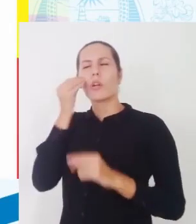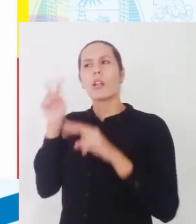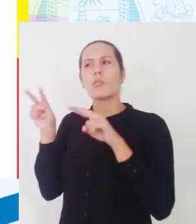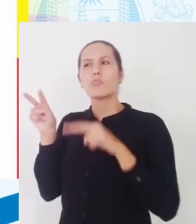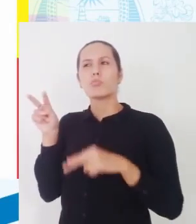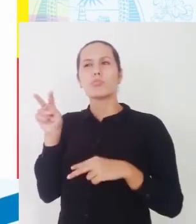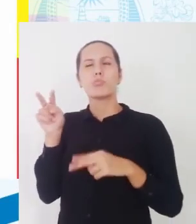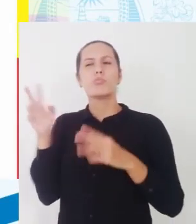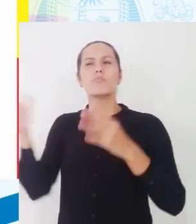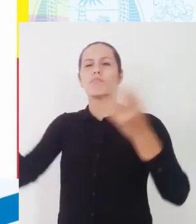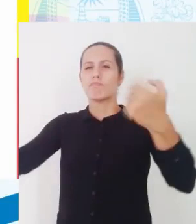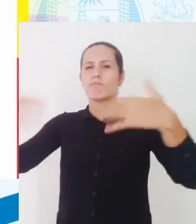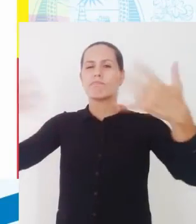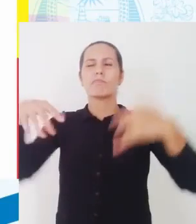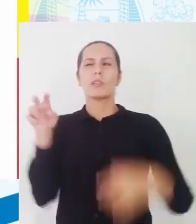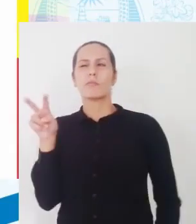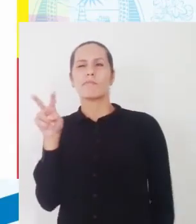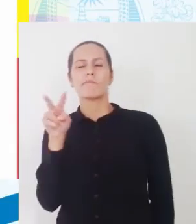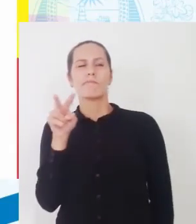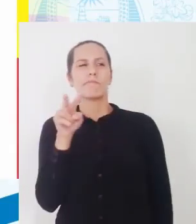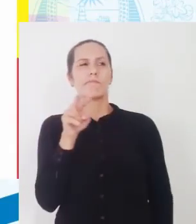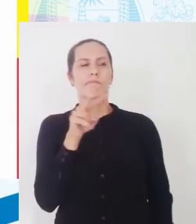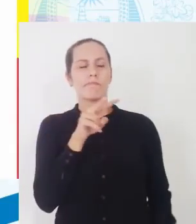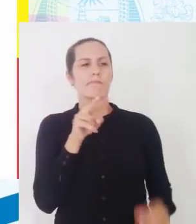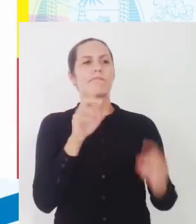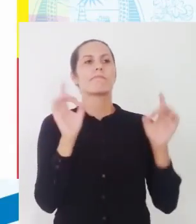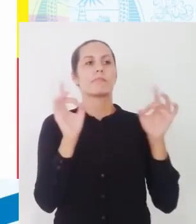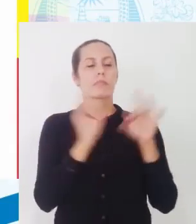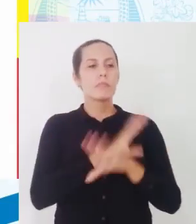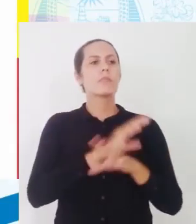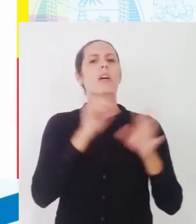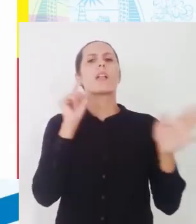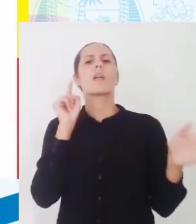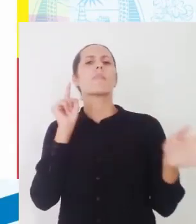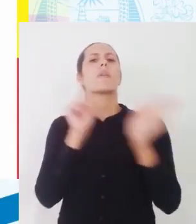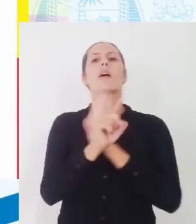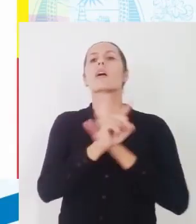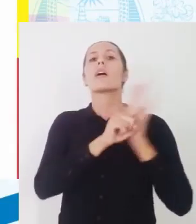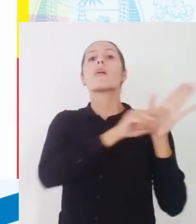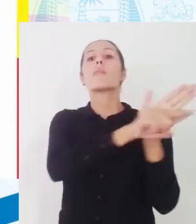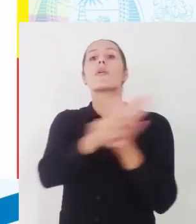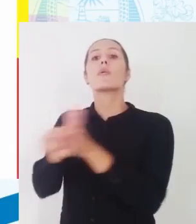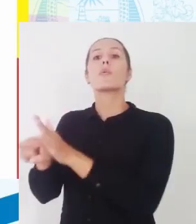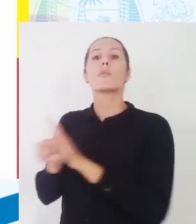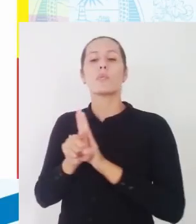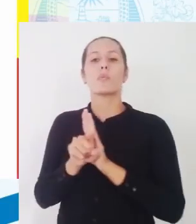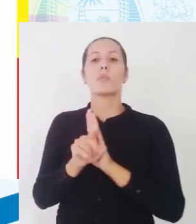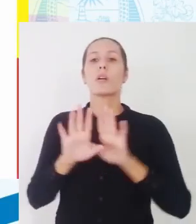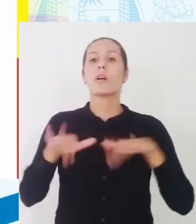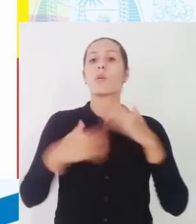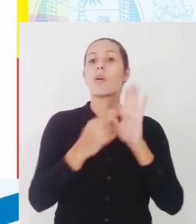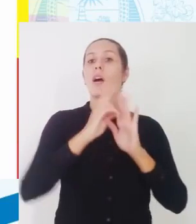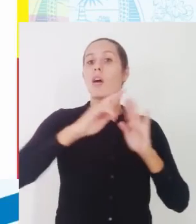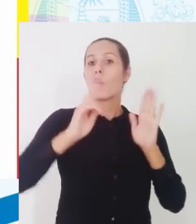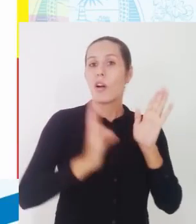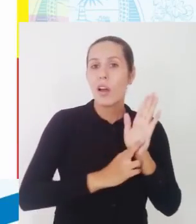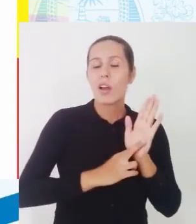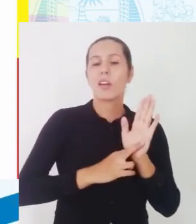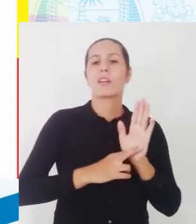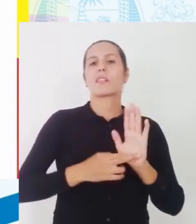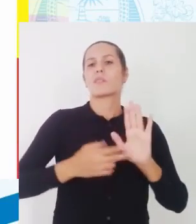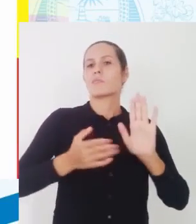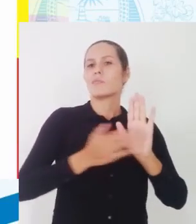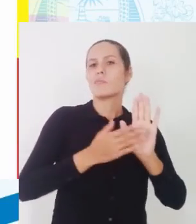as opiniões, faz que pergunta para o grupo inteiro de alunos. Ela pergunta que regras devem